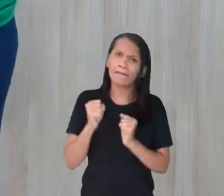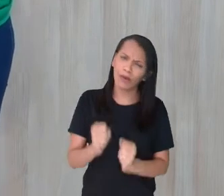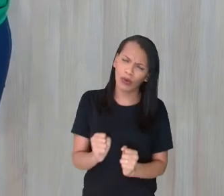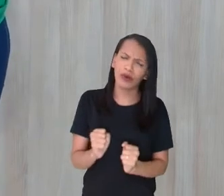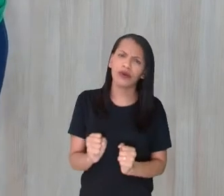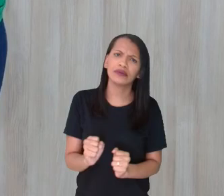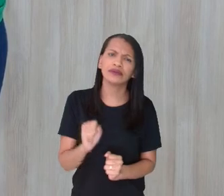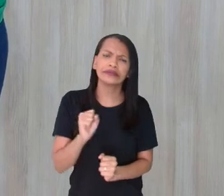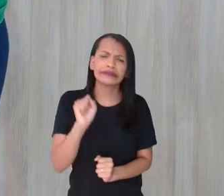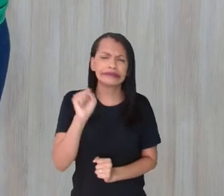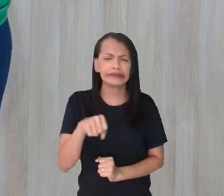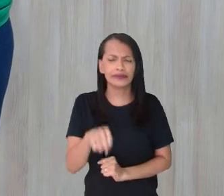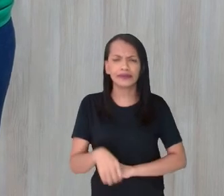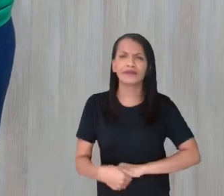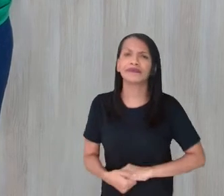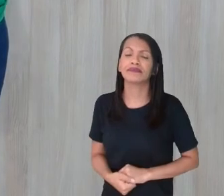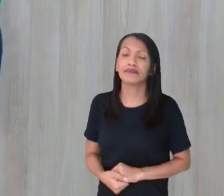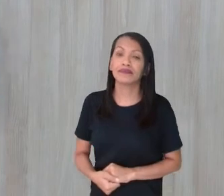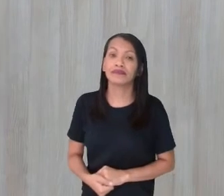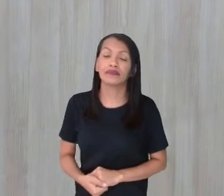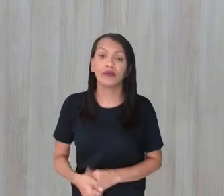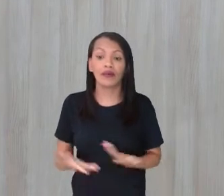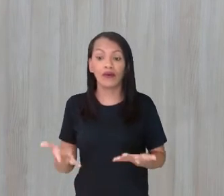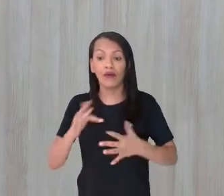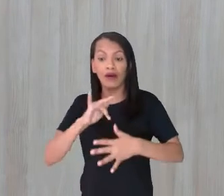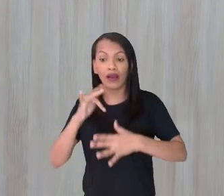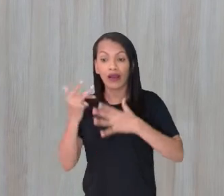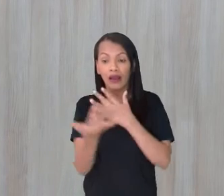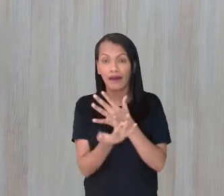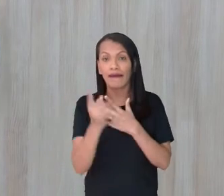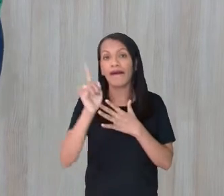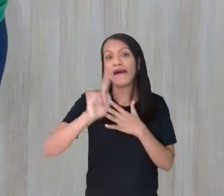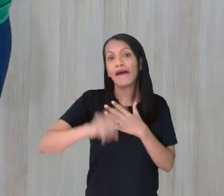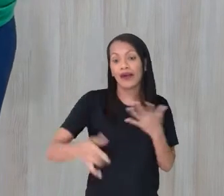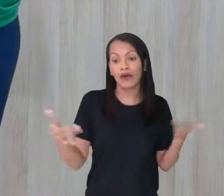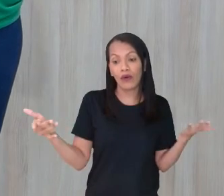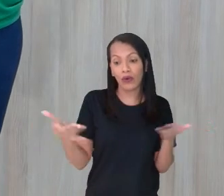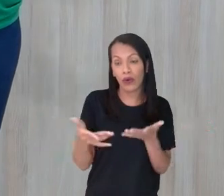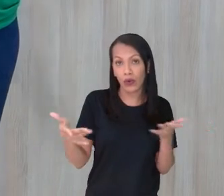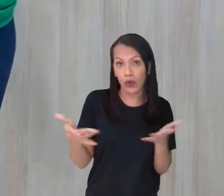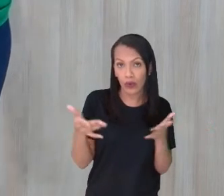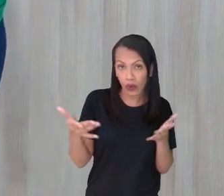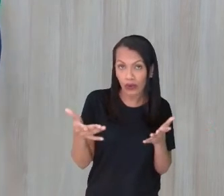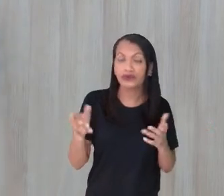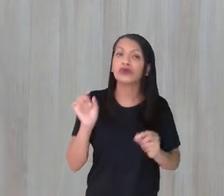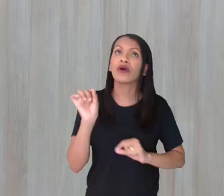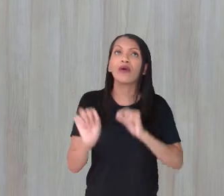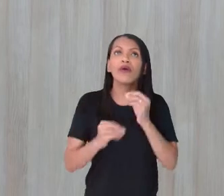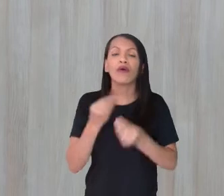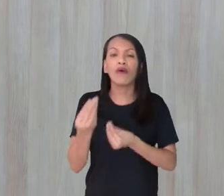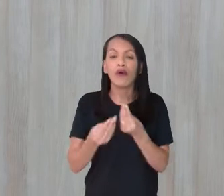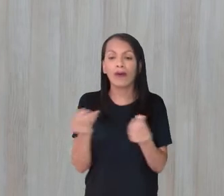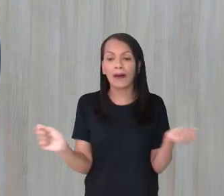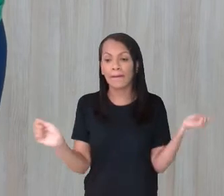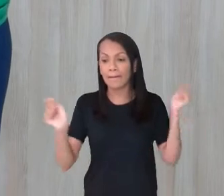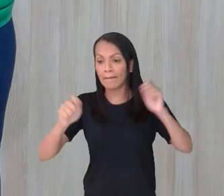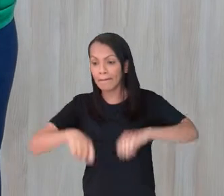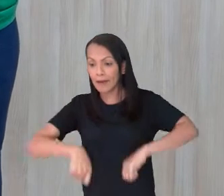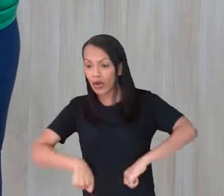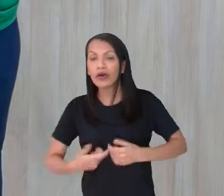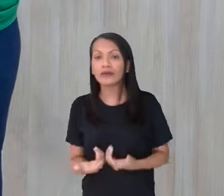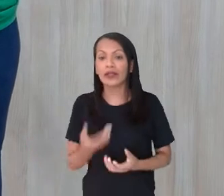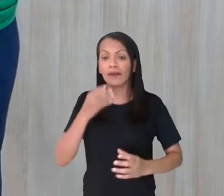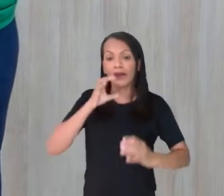alguma restrição, né? As redes sociais, ela é hoje uma ferramenta, uma possibilidade